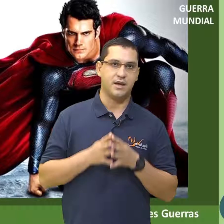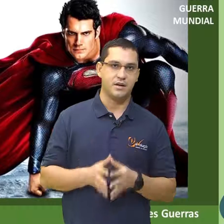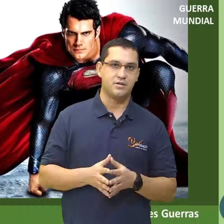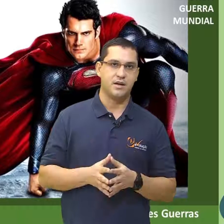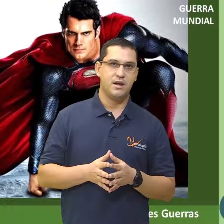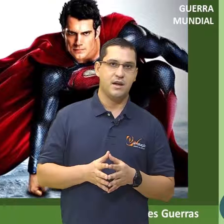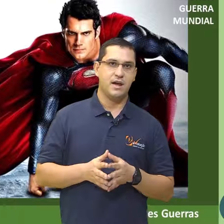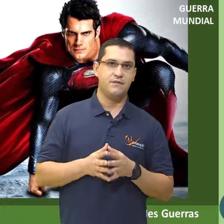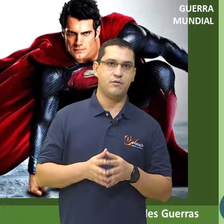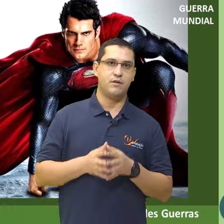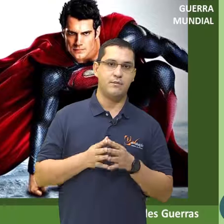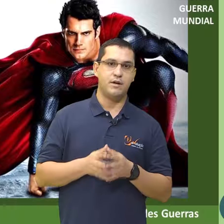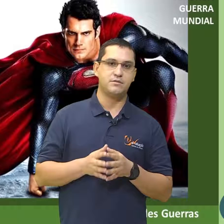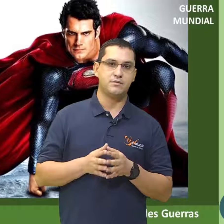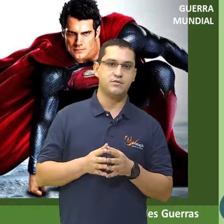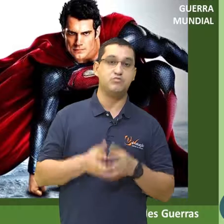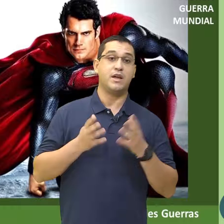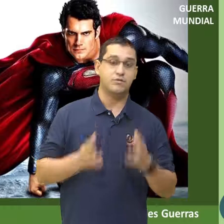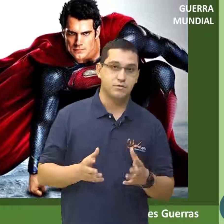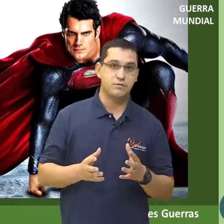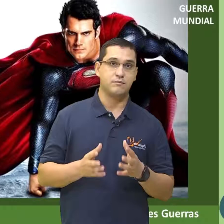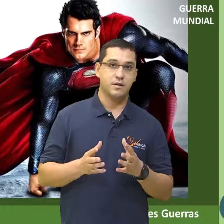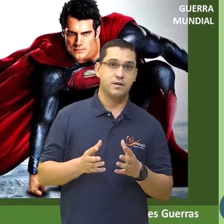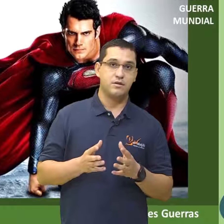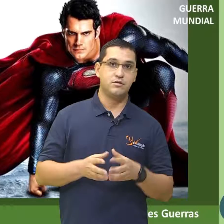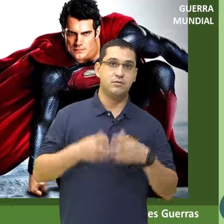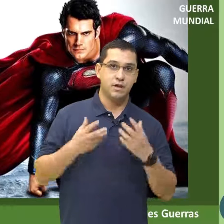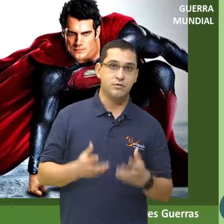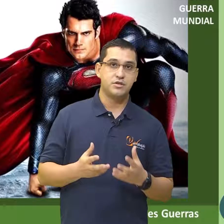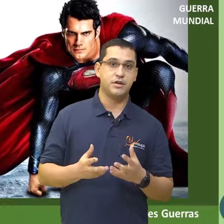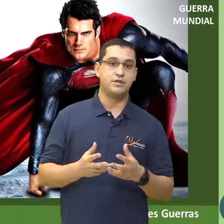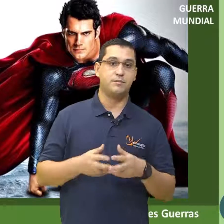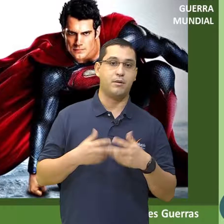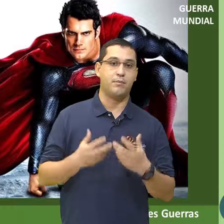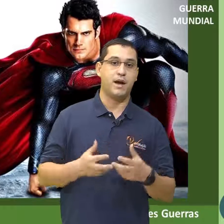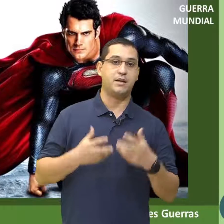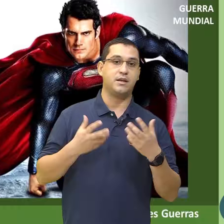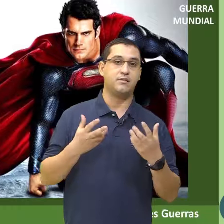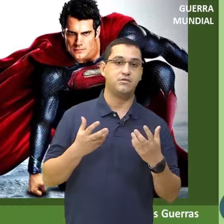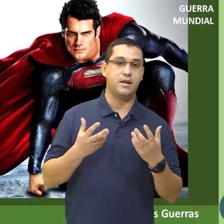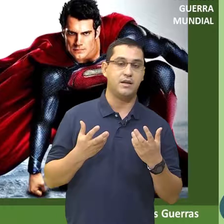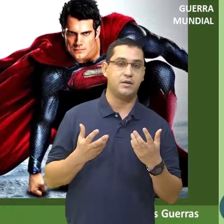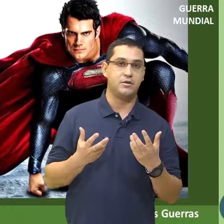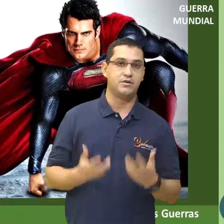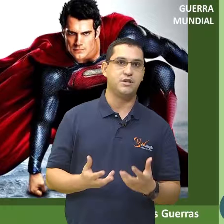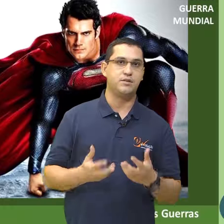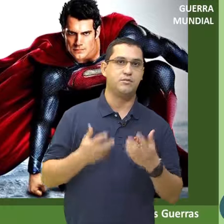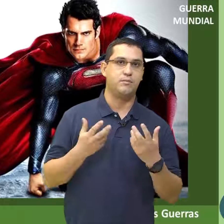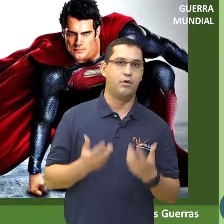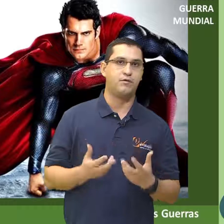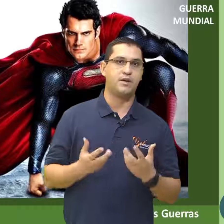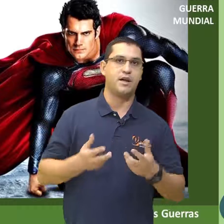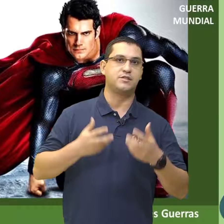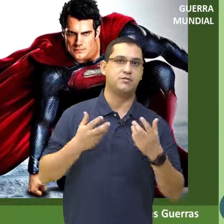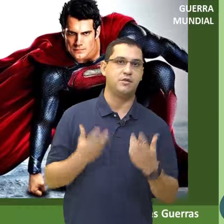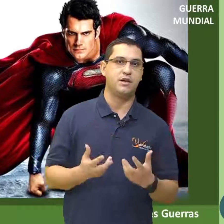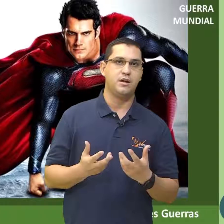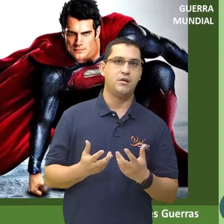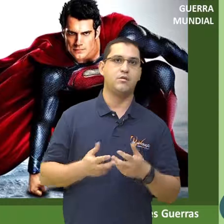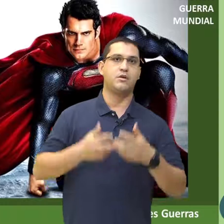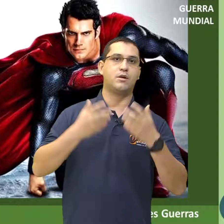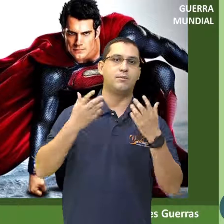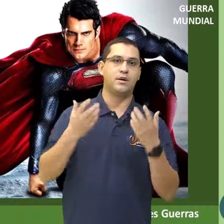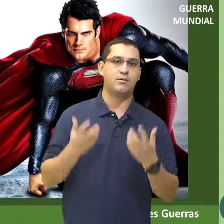Clark Kent é a figura mesmo de um Deus que se propaga dentro de uma ideologia de um povo que quer se